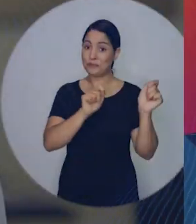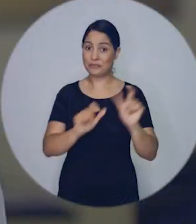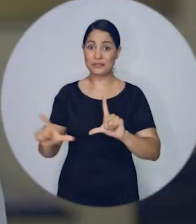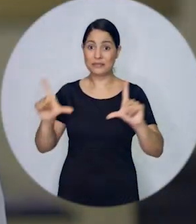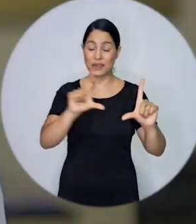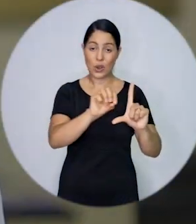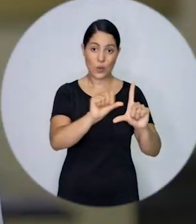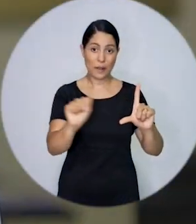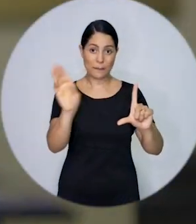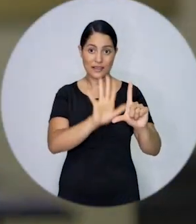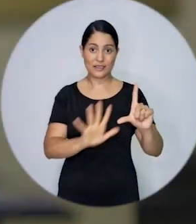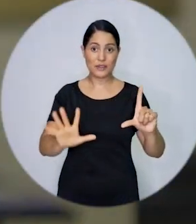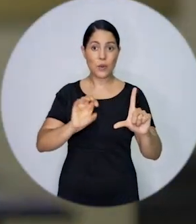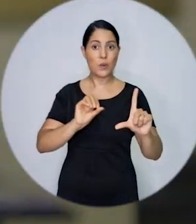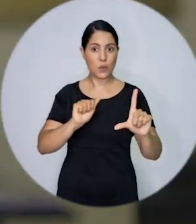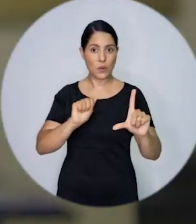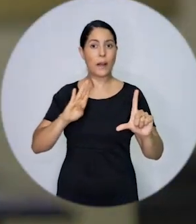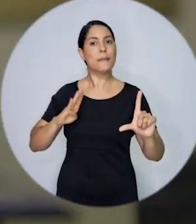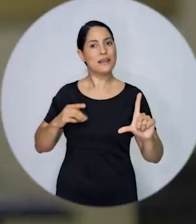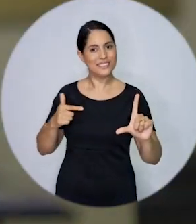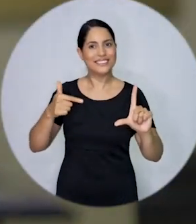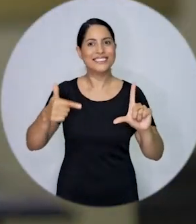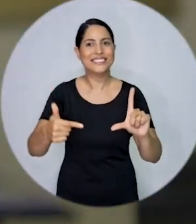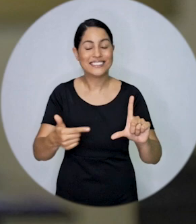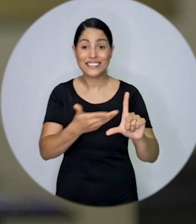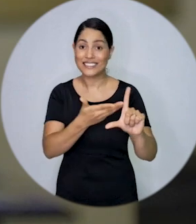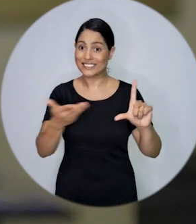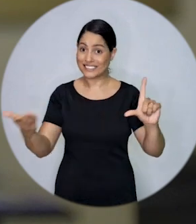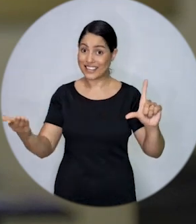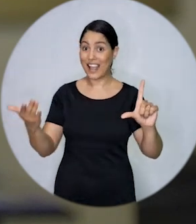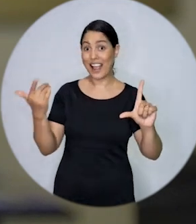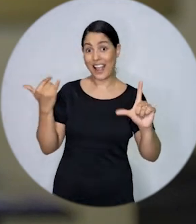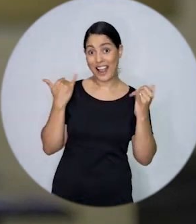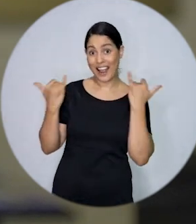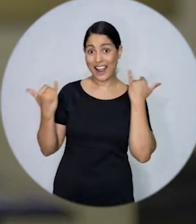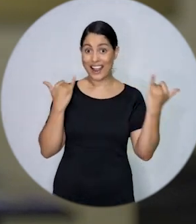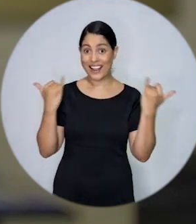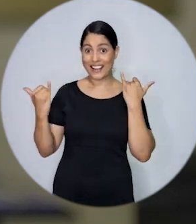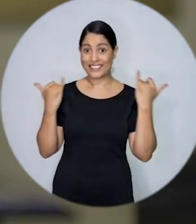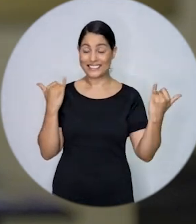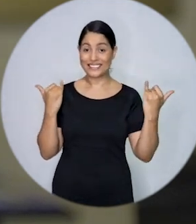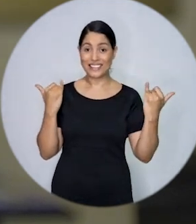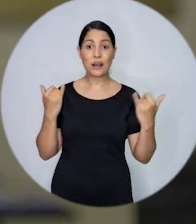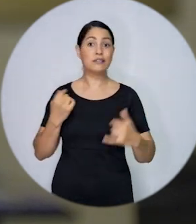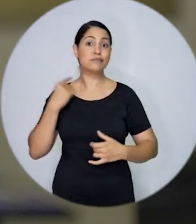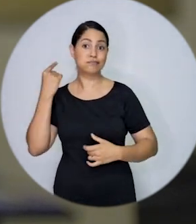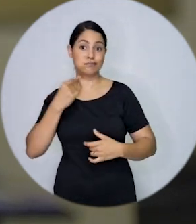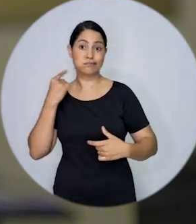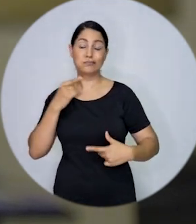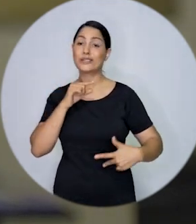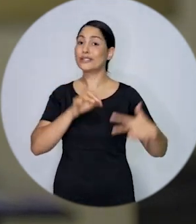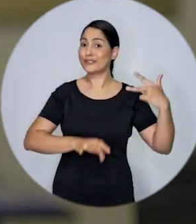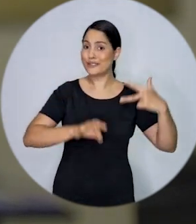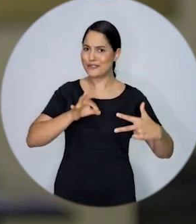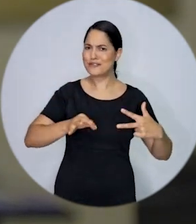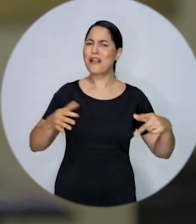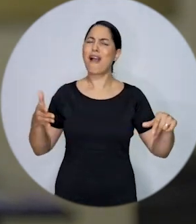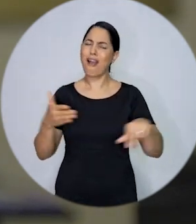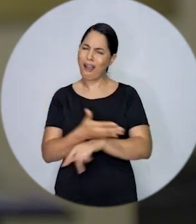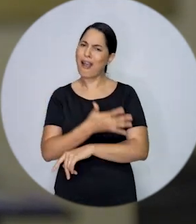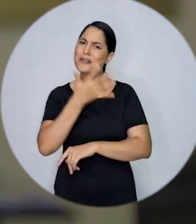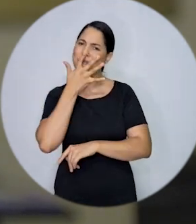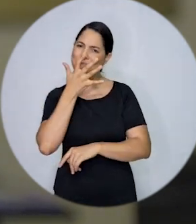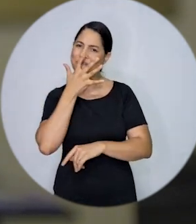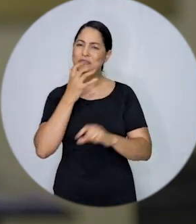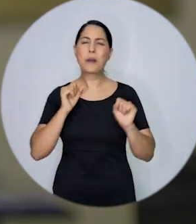Este programa é mais uma produção da Ordem dos Advogados do Brasil. Aqui você fica por dentro das informações da advocacia